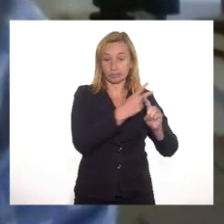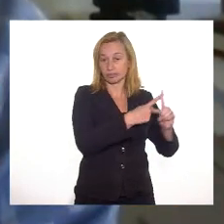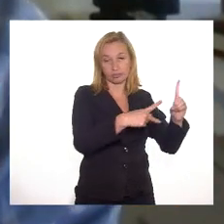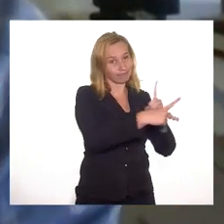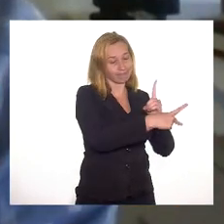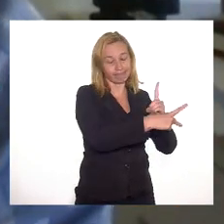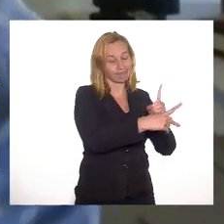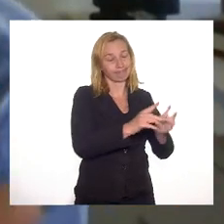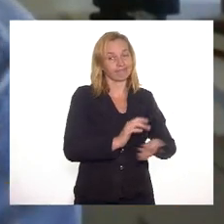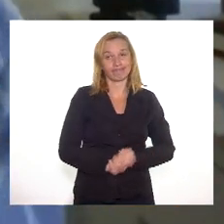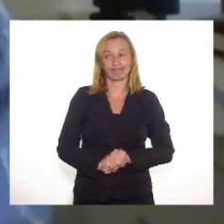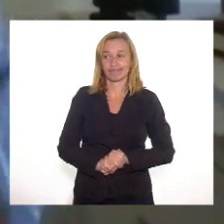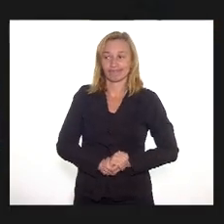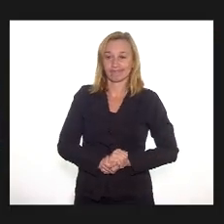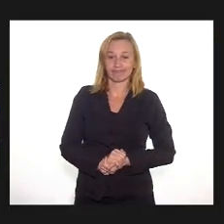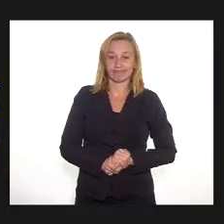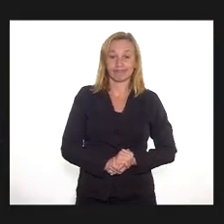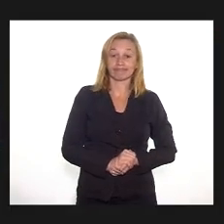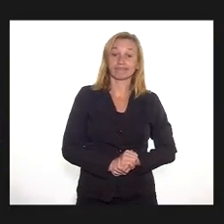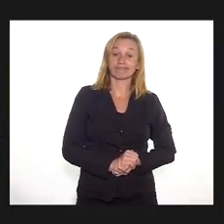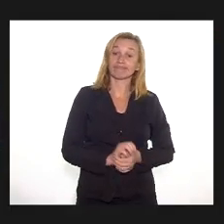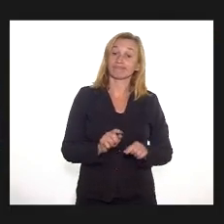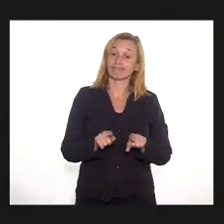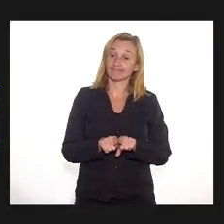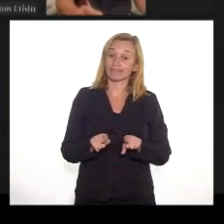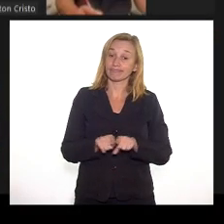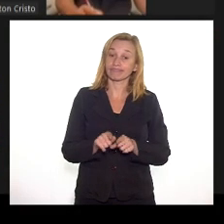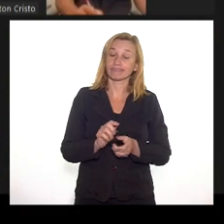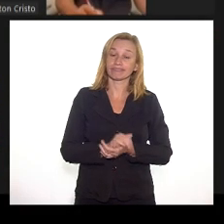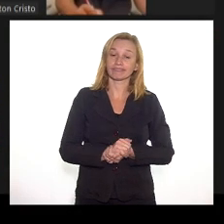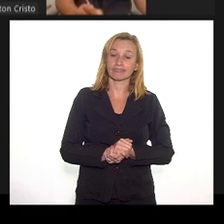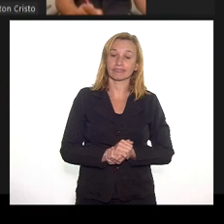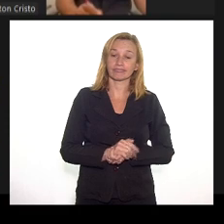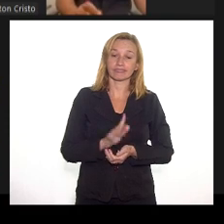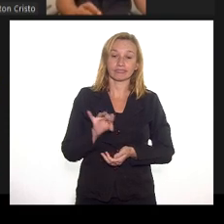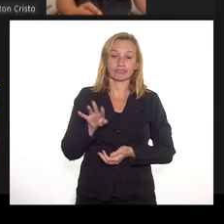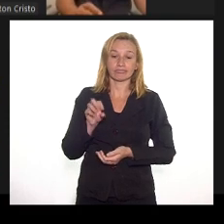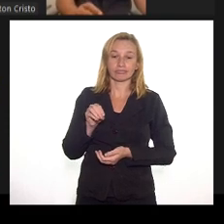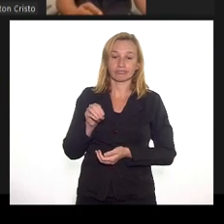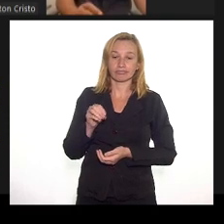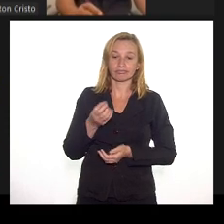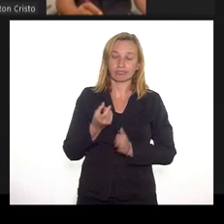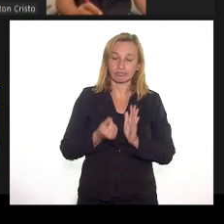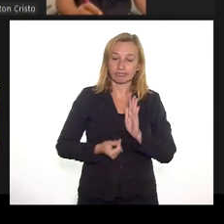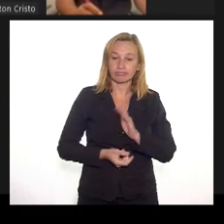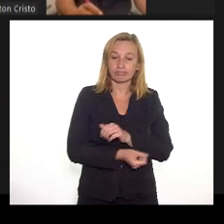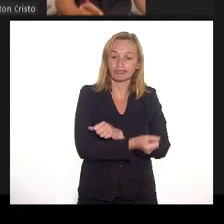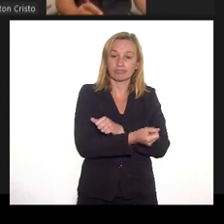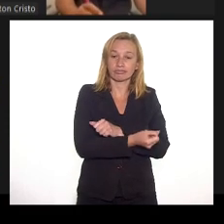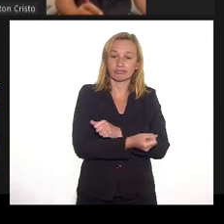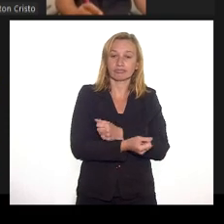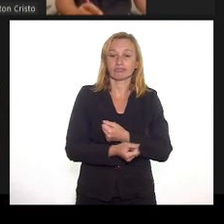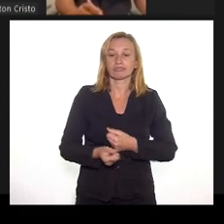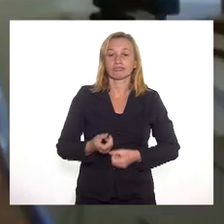previdenciário. Além do mais, o fundo financeiro